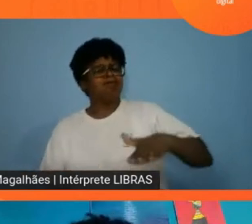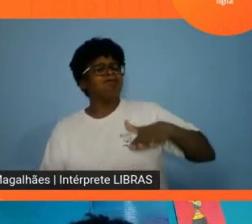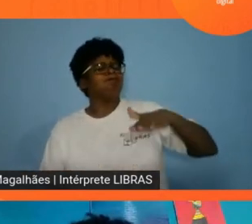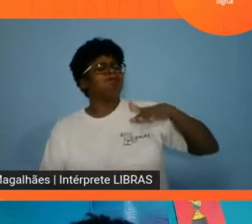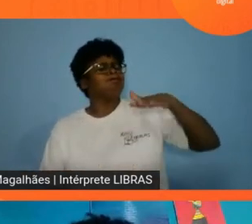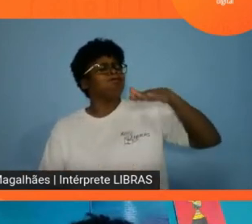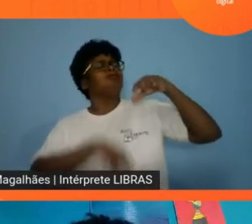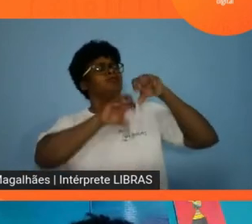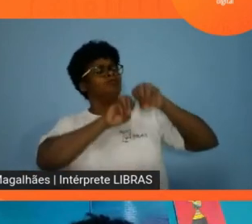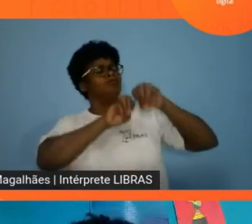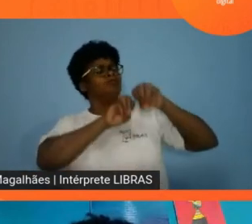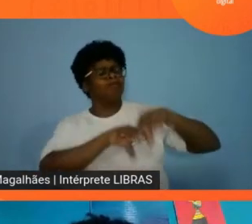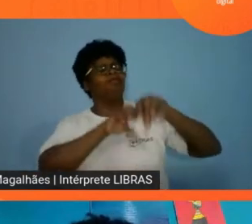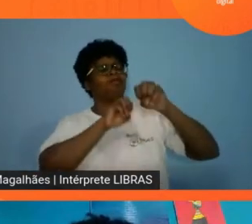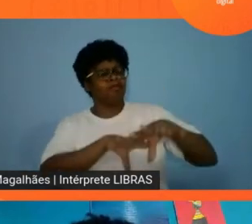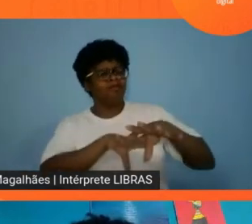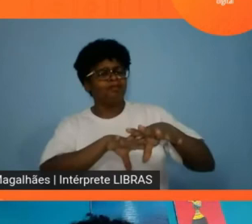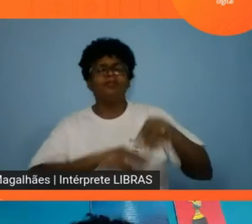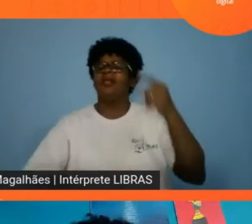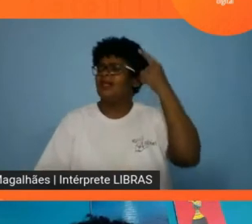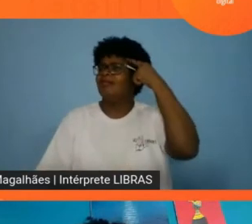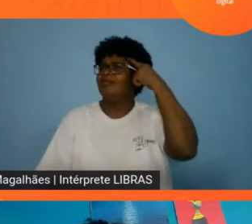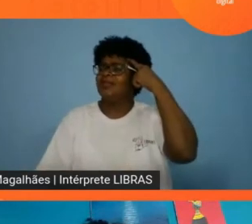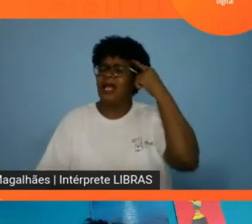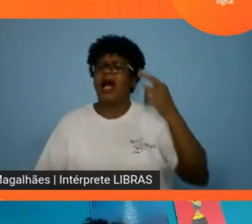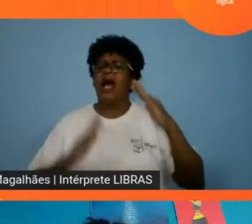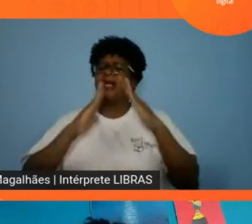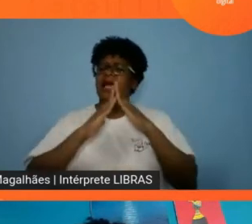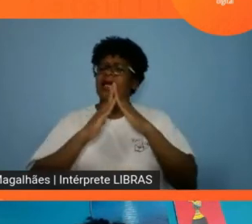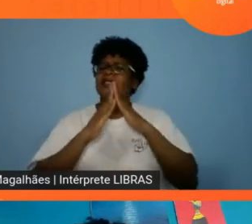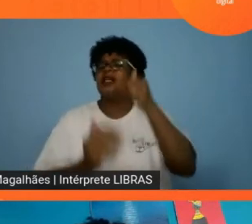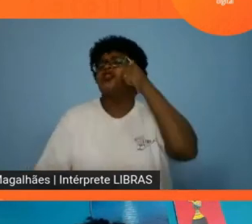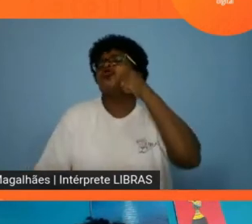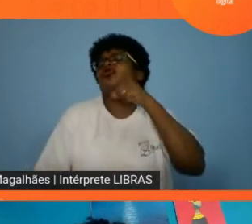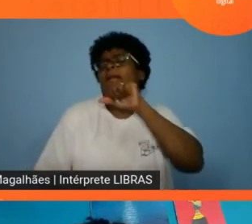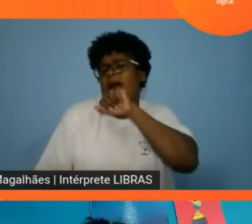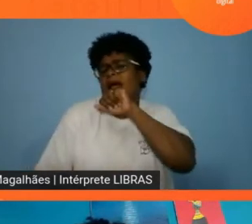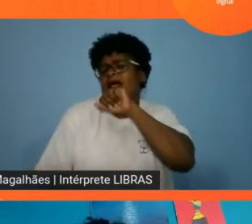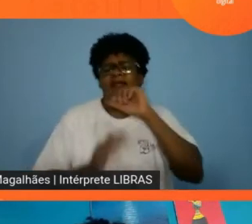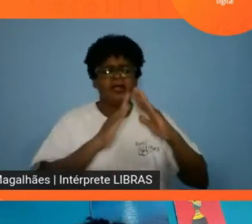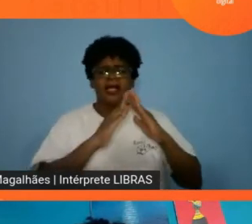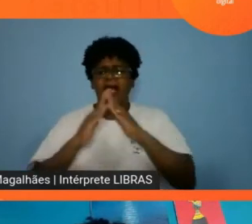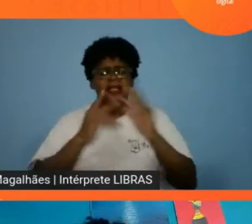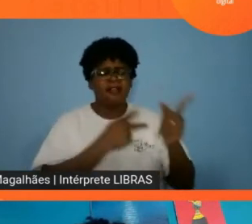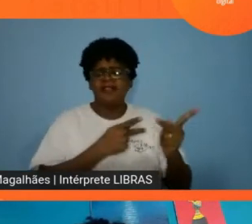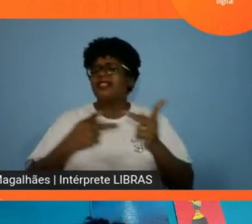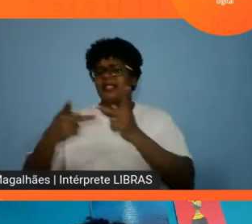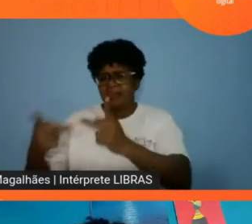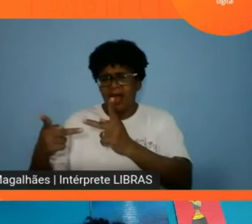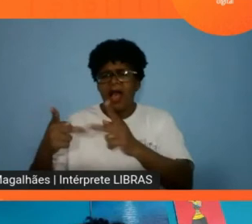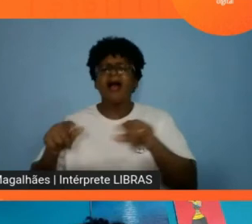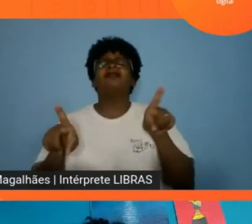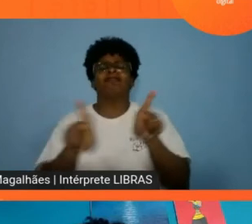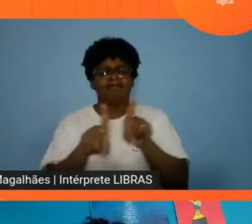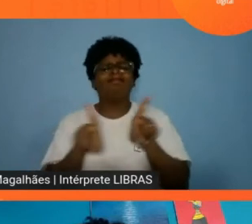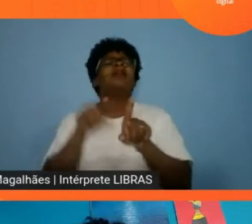interessante, porque esses tempos eu fui na casa de minha mãe, sou filha de Regina, mãe solo, neta de Benedita, sou mãe de Isabela e